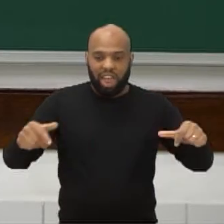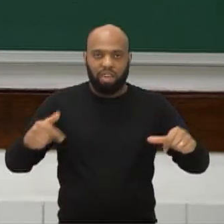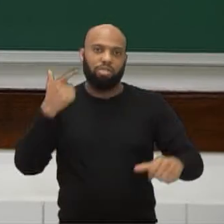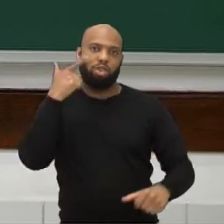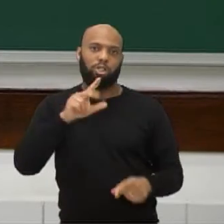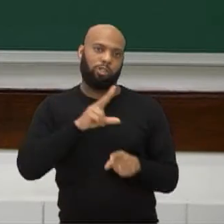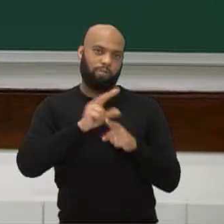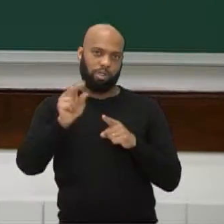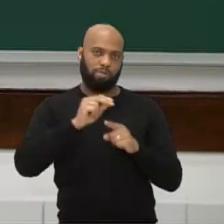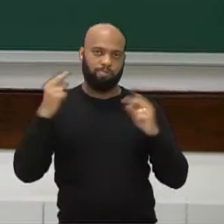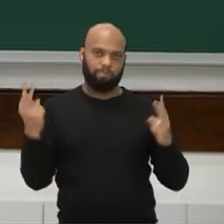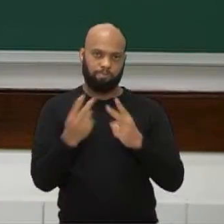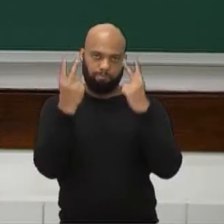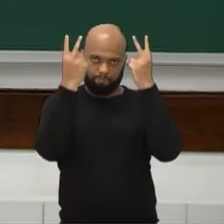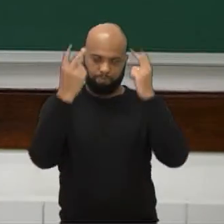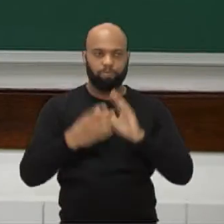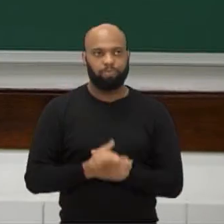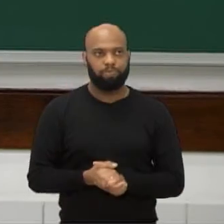farroupilhas.